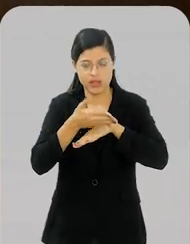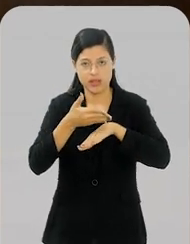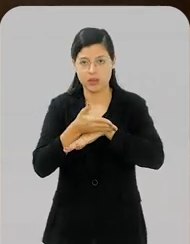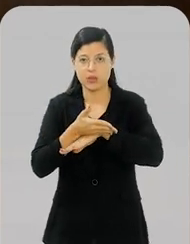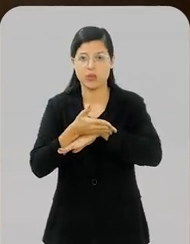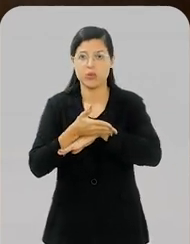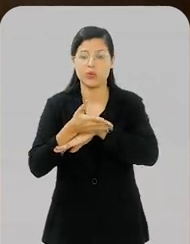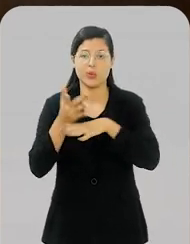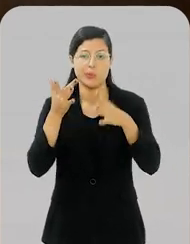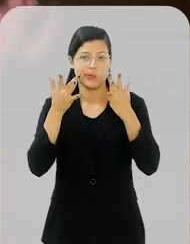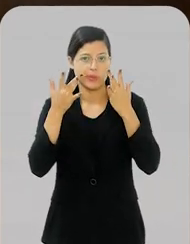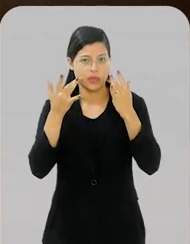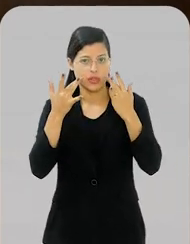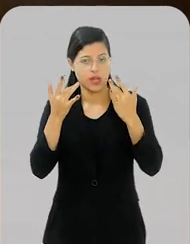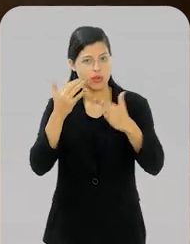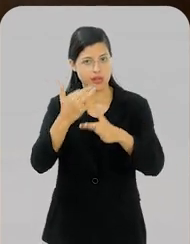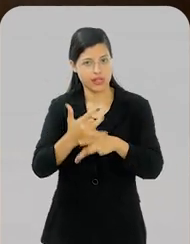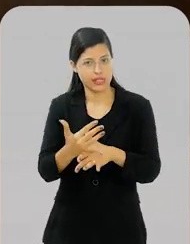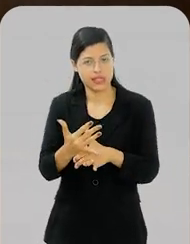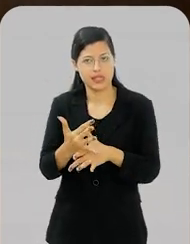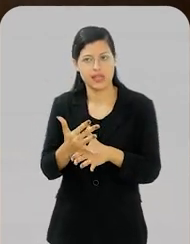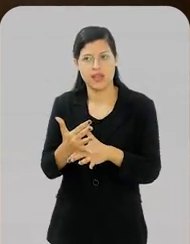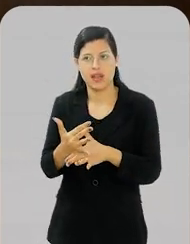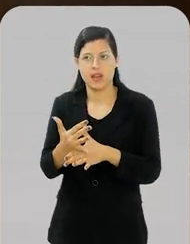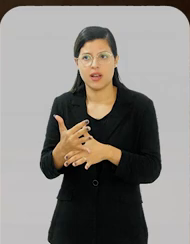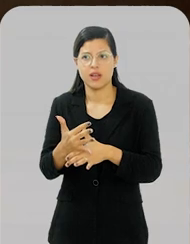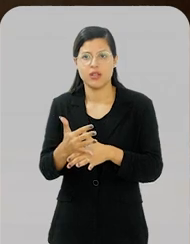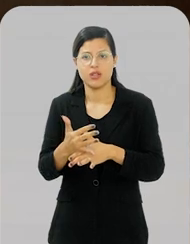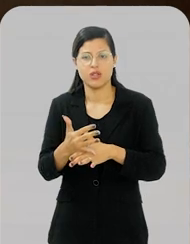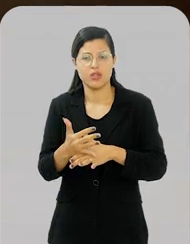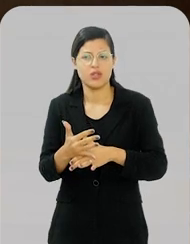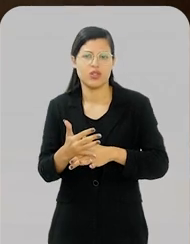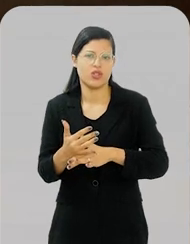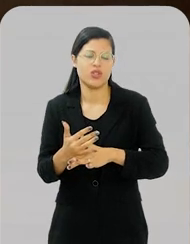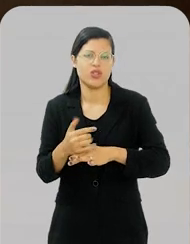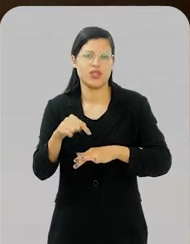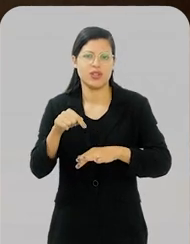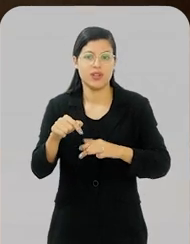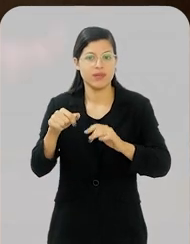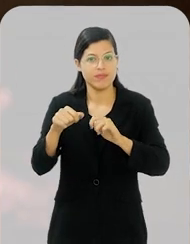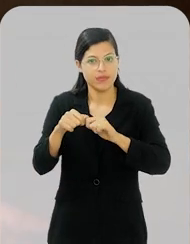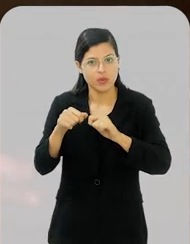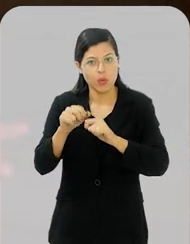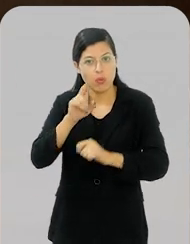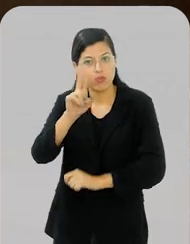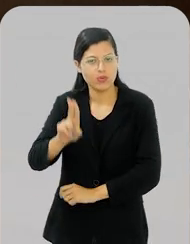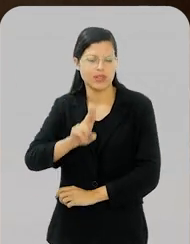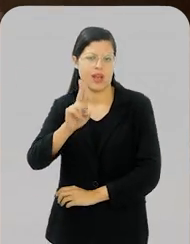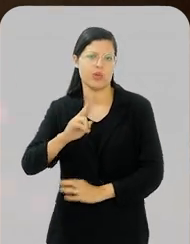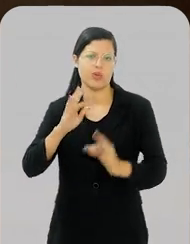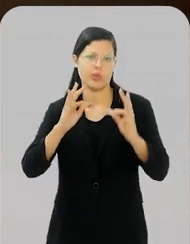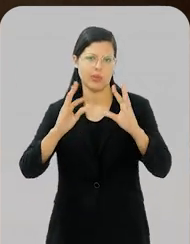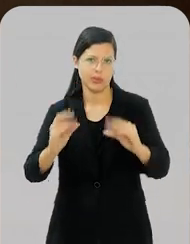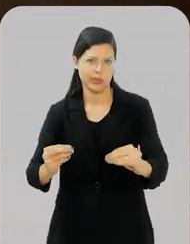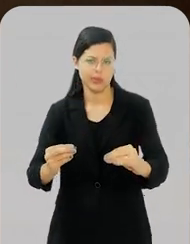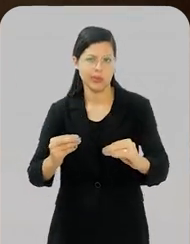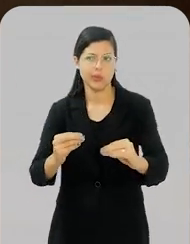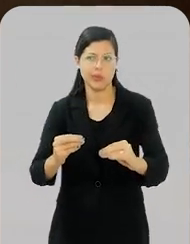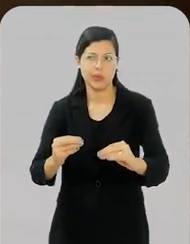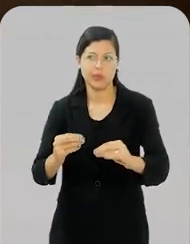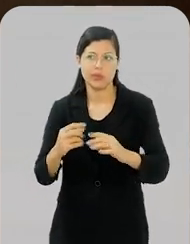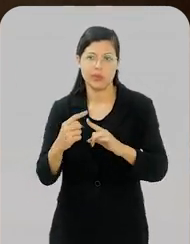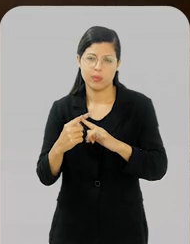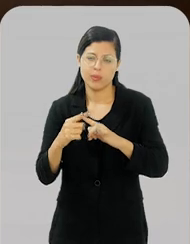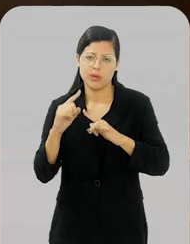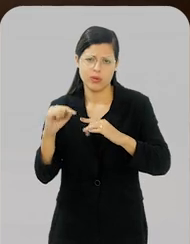acesso e tornar o Teatro Municipal um equipamento visto e utilizado por todos,